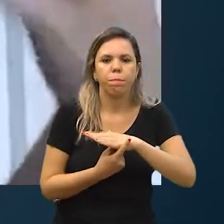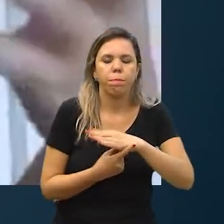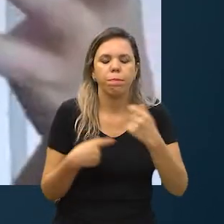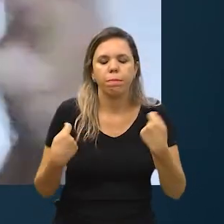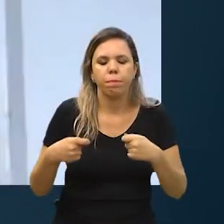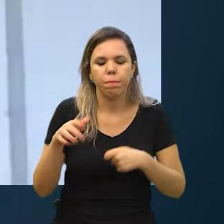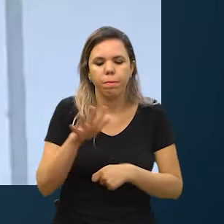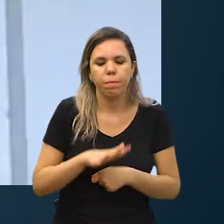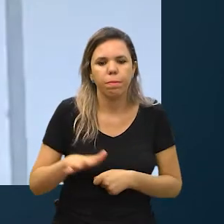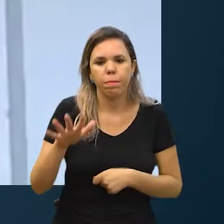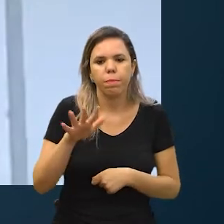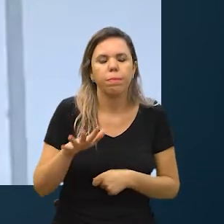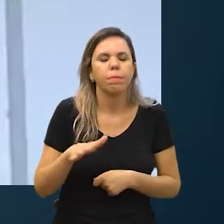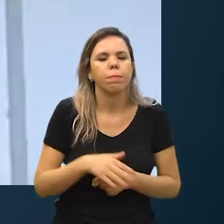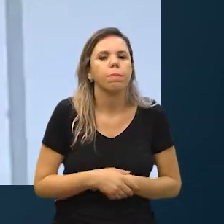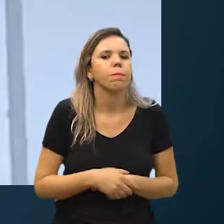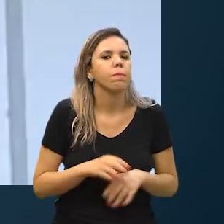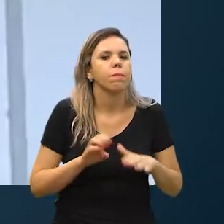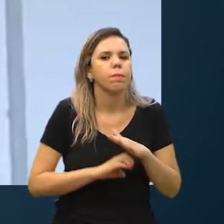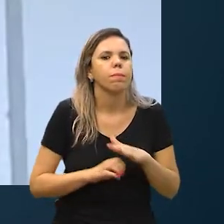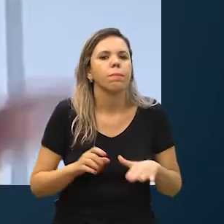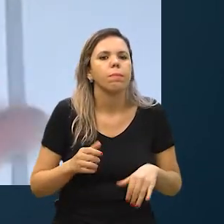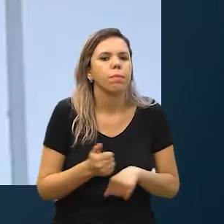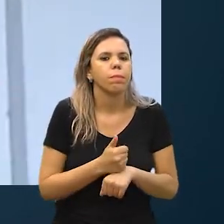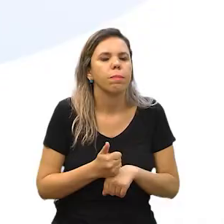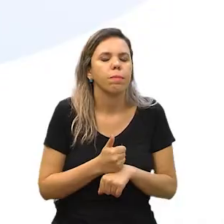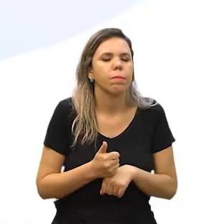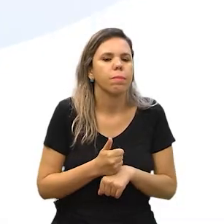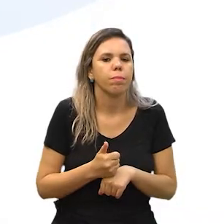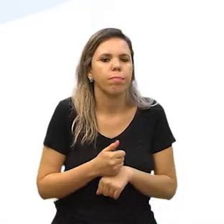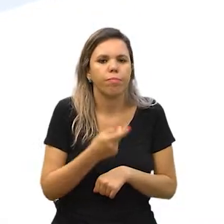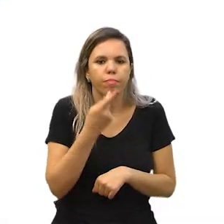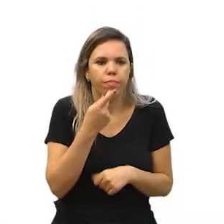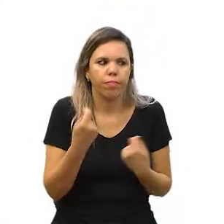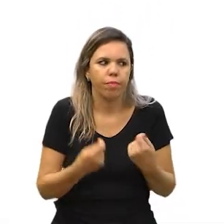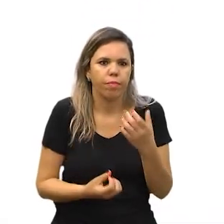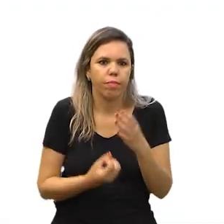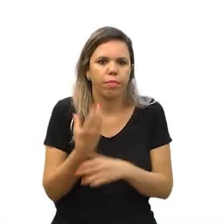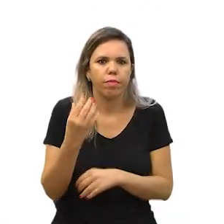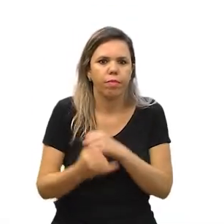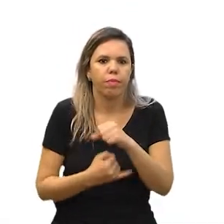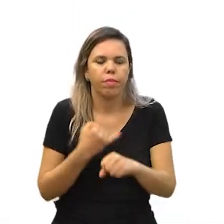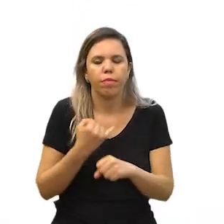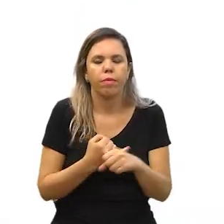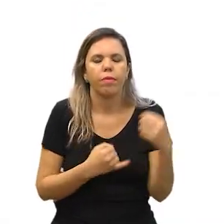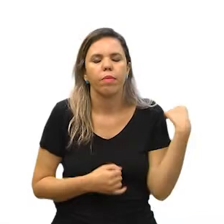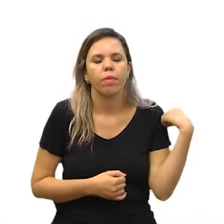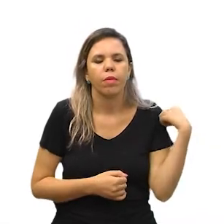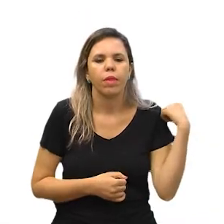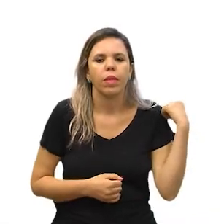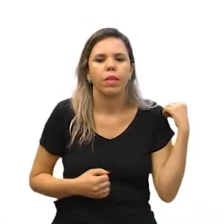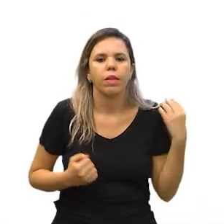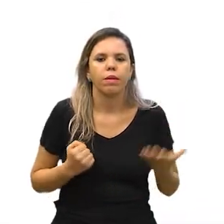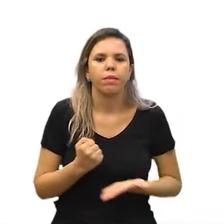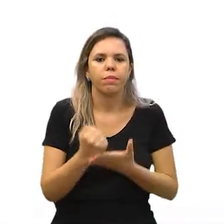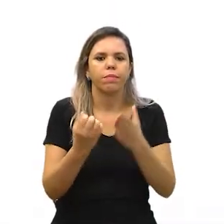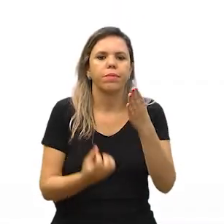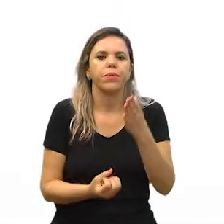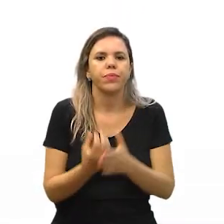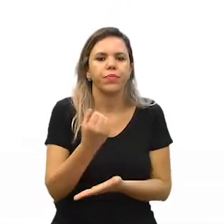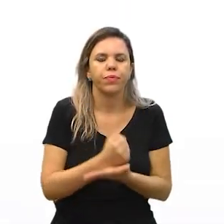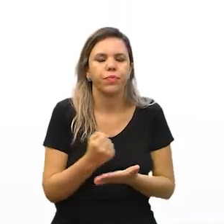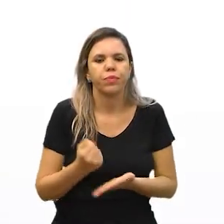que o mercado precisava, então empresas do setor agro, empresas de outros setores, a gente falou assim, não, então vamos criar uma plataforma para ajudar eles a